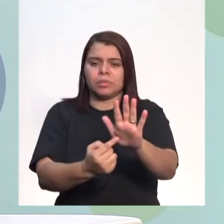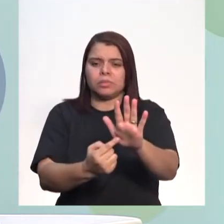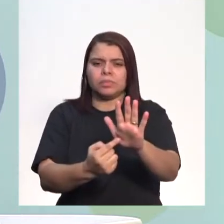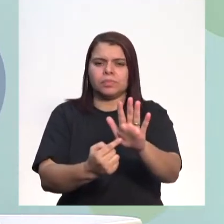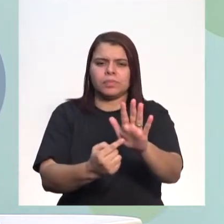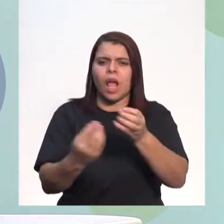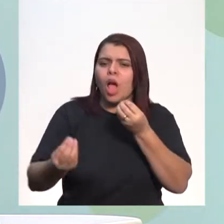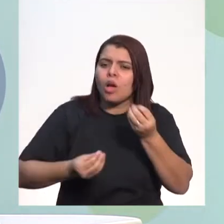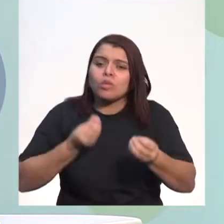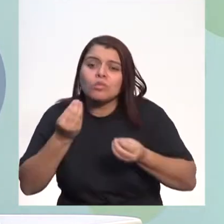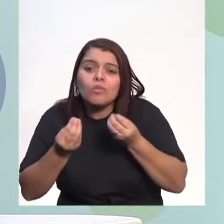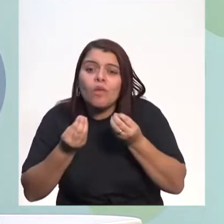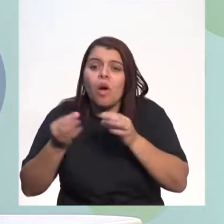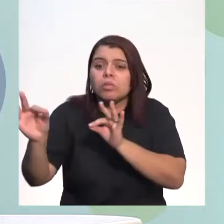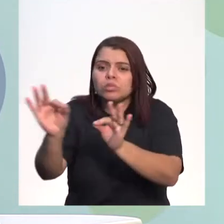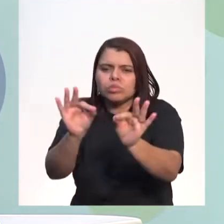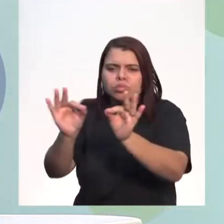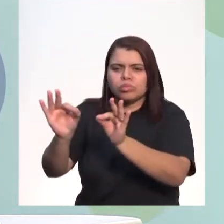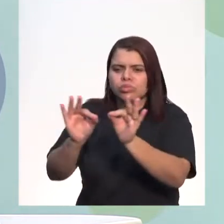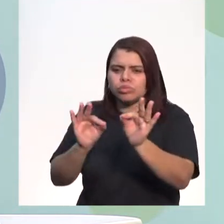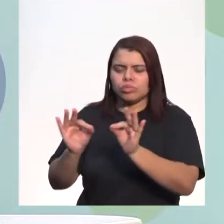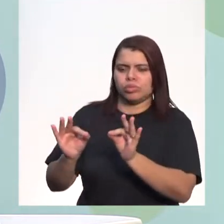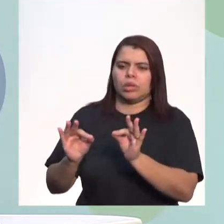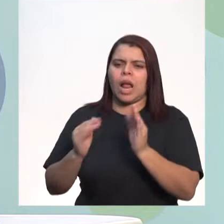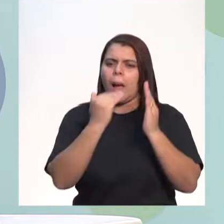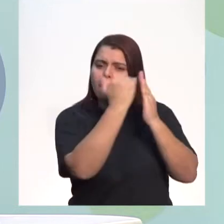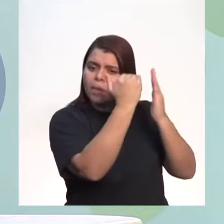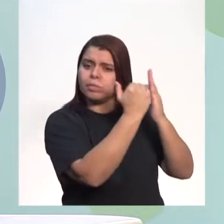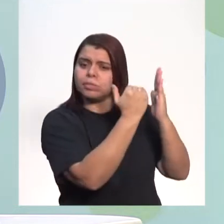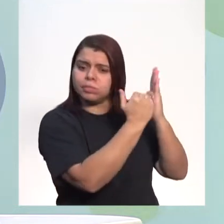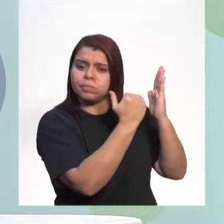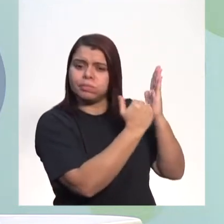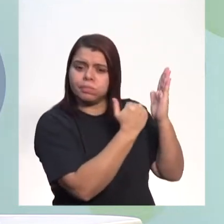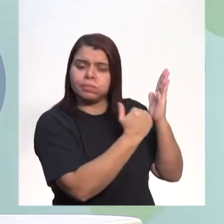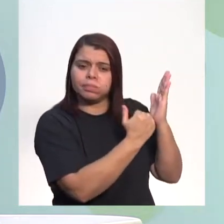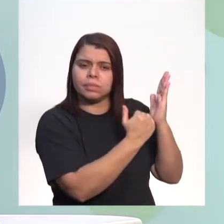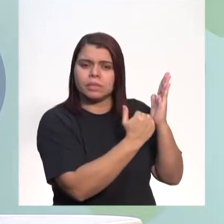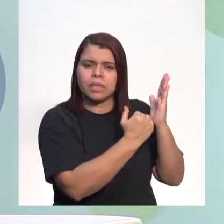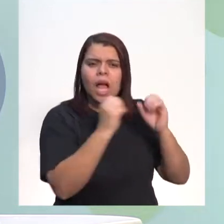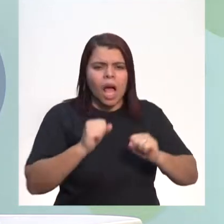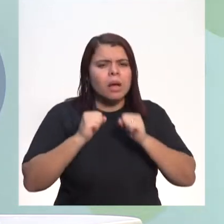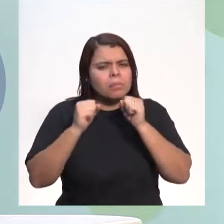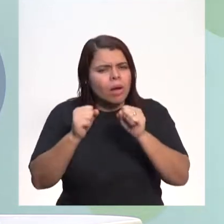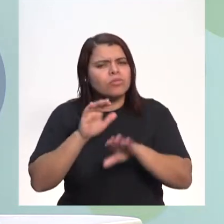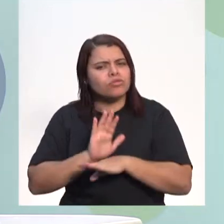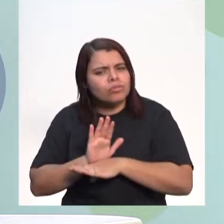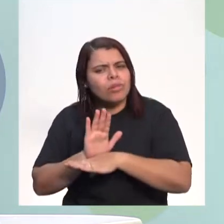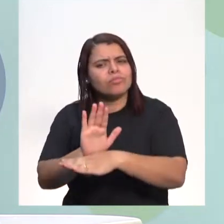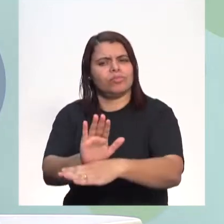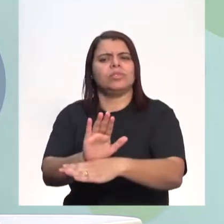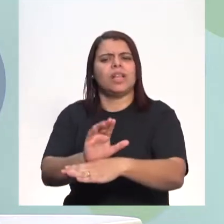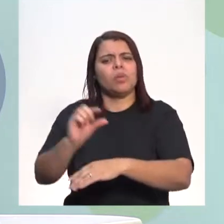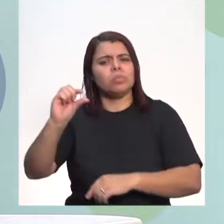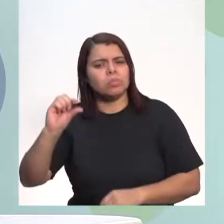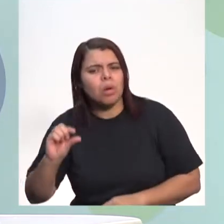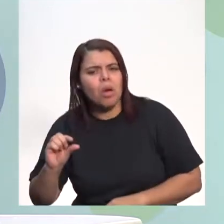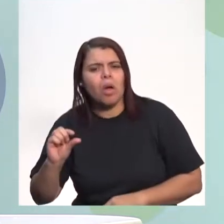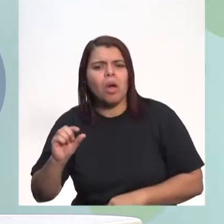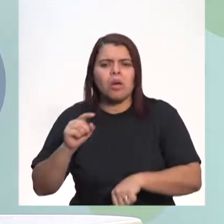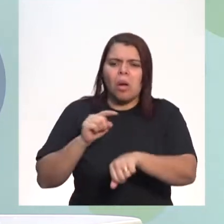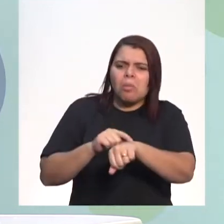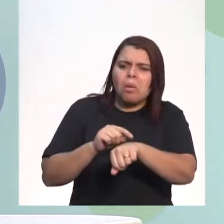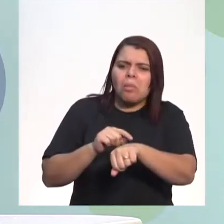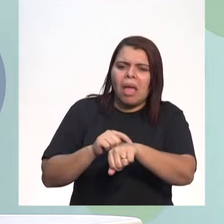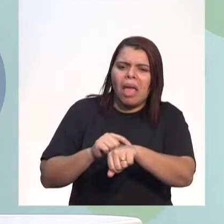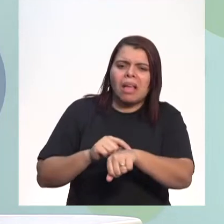de organização, de categorização das pautas que estão lá, que pode auxiliar um pouco o momento de estudo